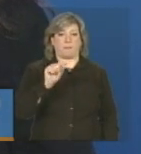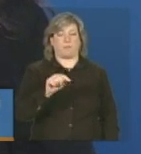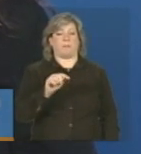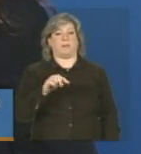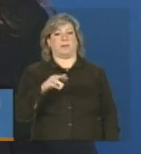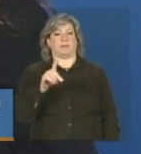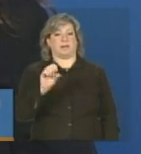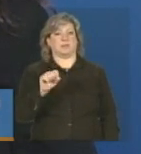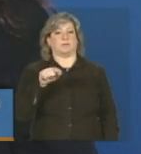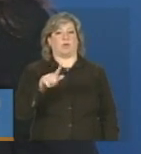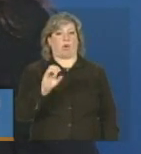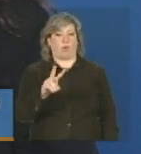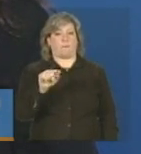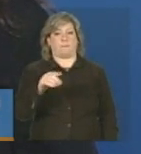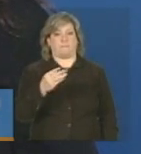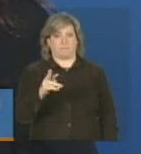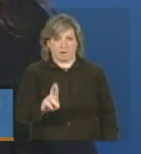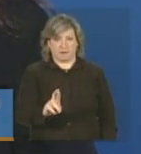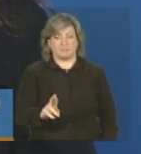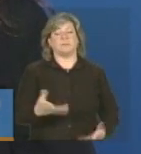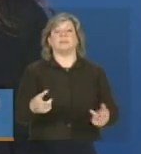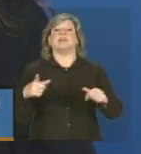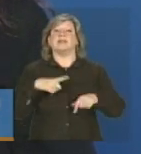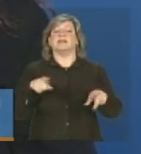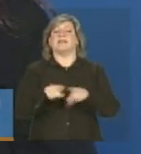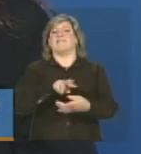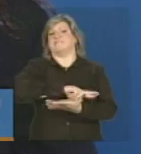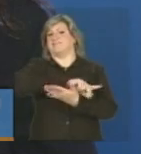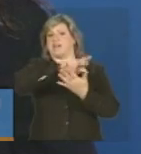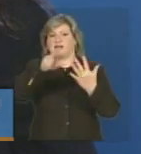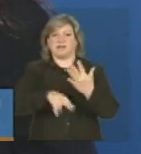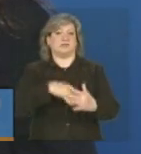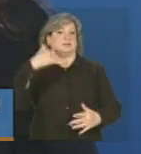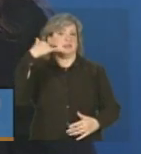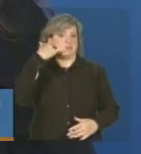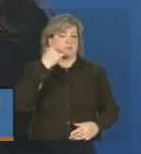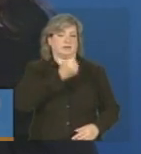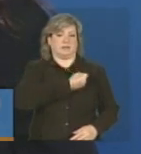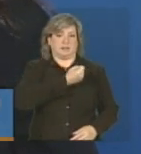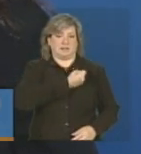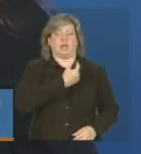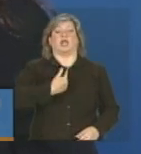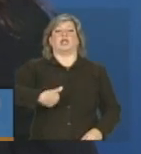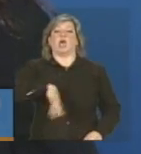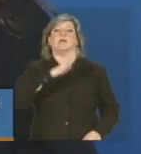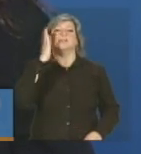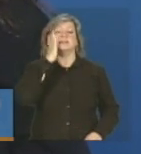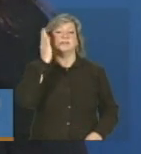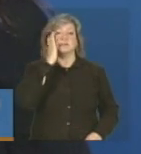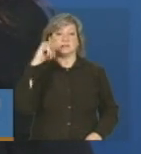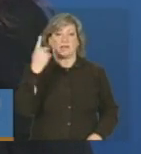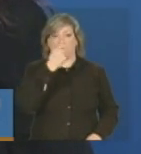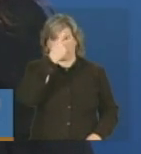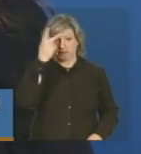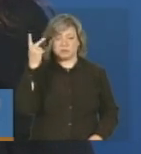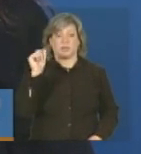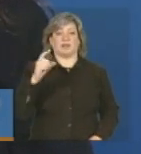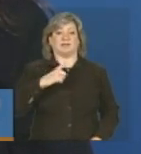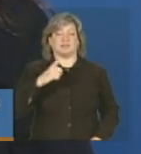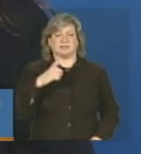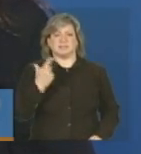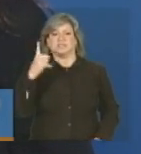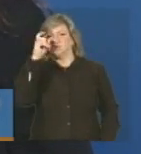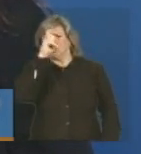monitoramentosuas@mds.gov.br. E tem ainda vários telefones, porque a gente está consciente de que as pessoas